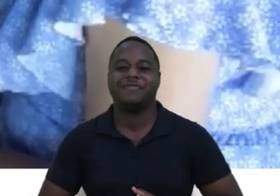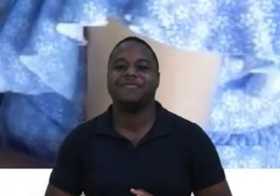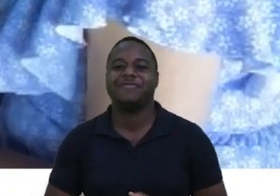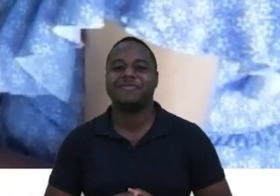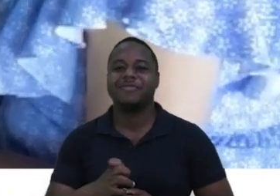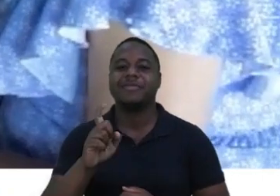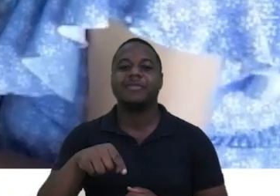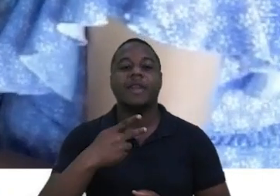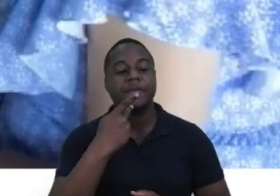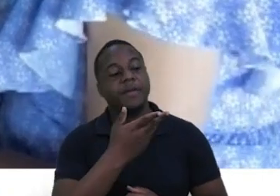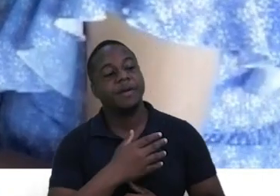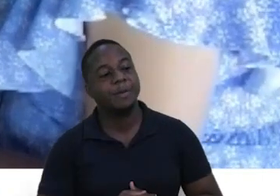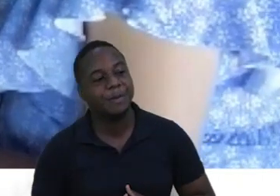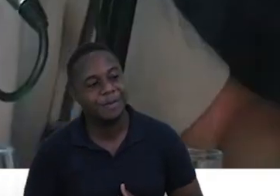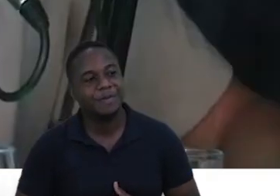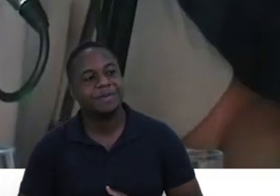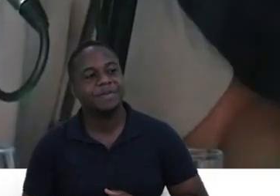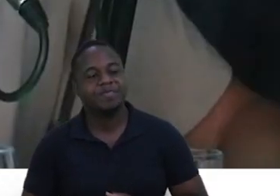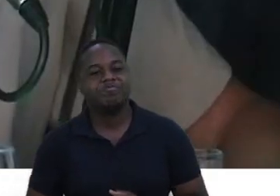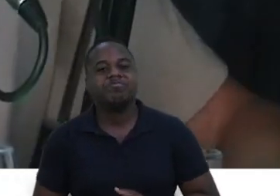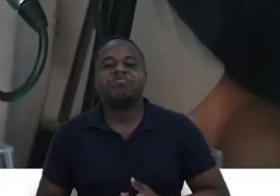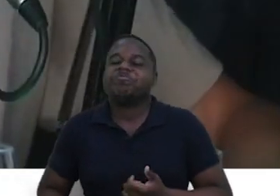E para você? E